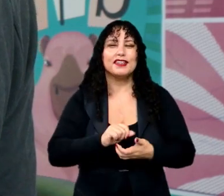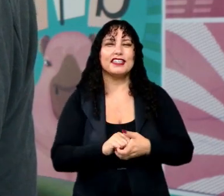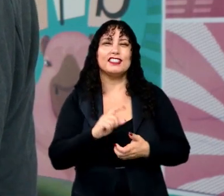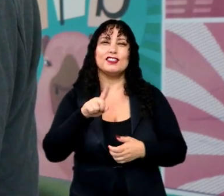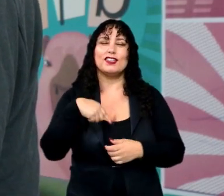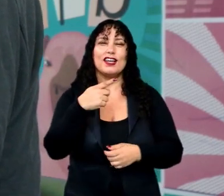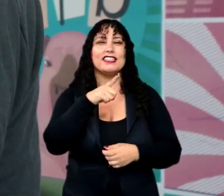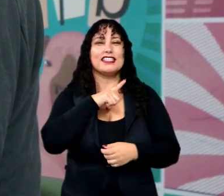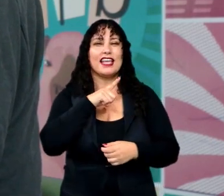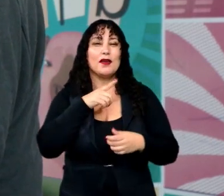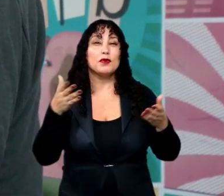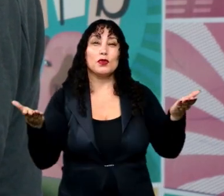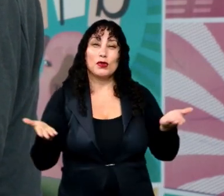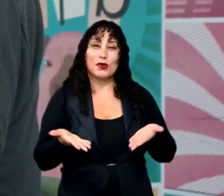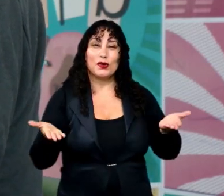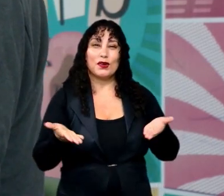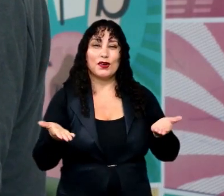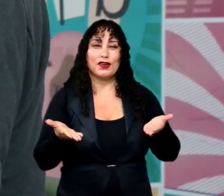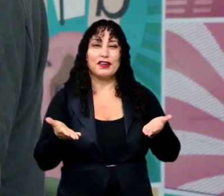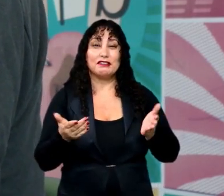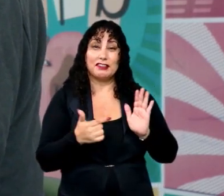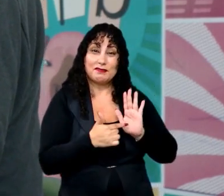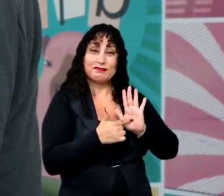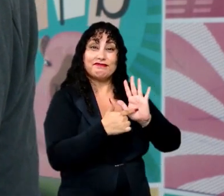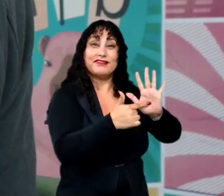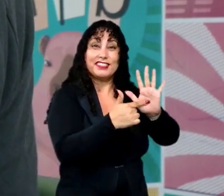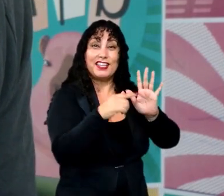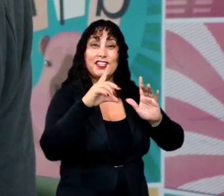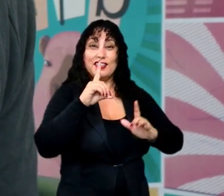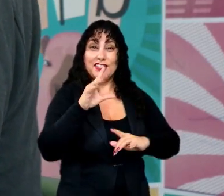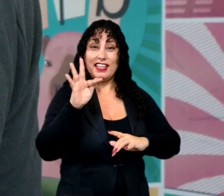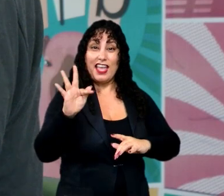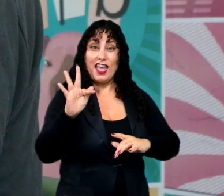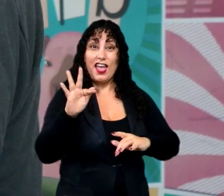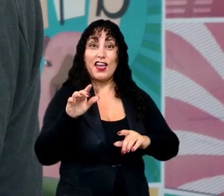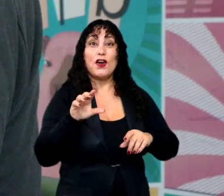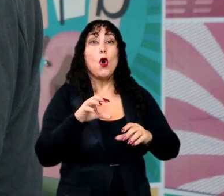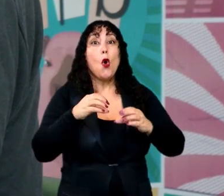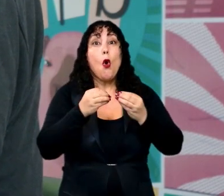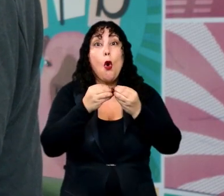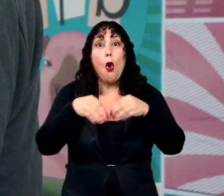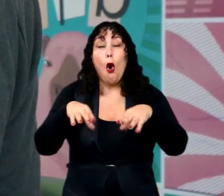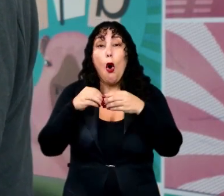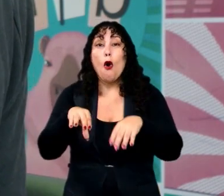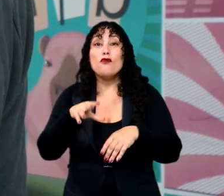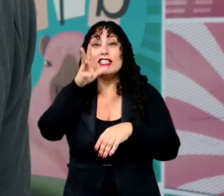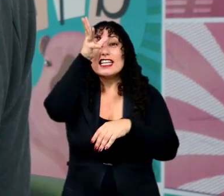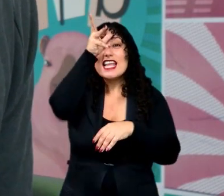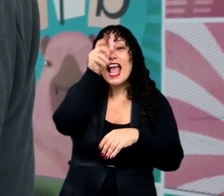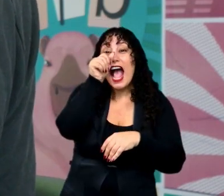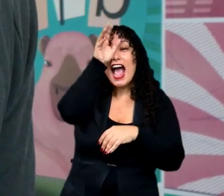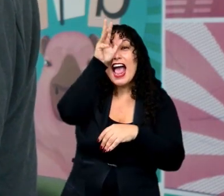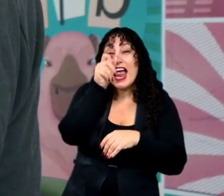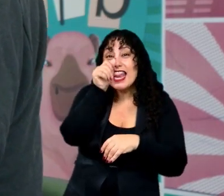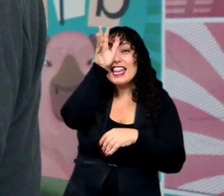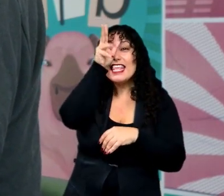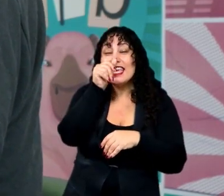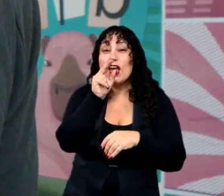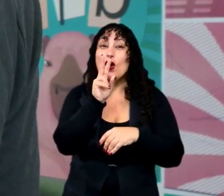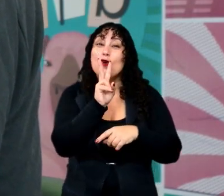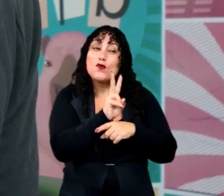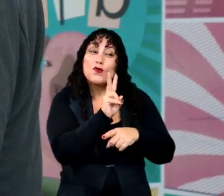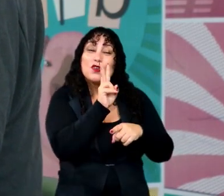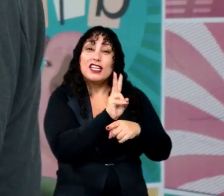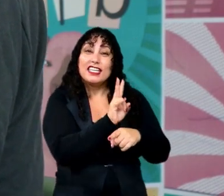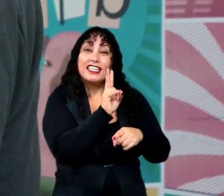nós temos aqui tá se destacando no DF a produção de ovos de galinha caipira Qual o cuidado que você tem no manejo